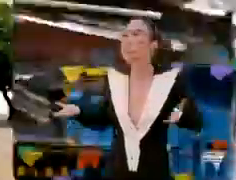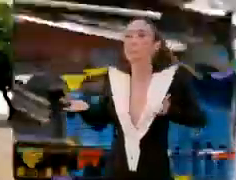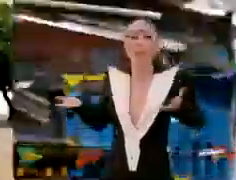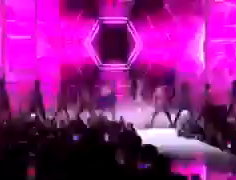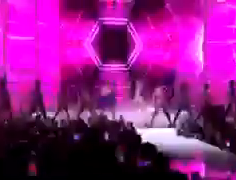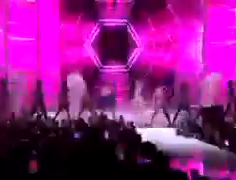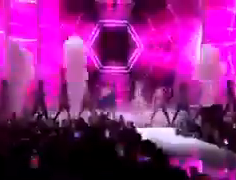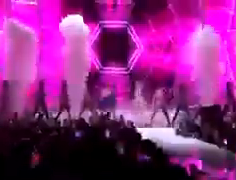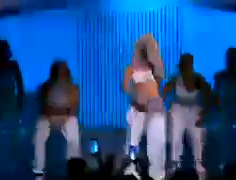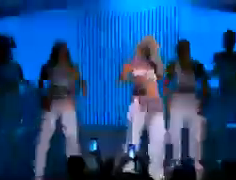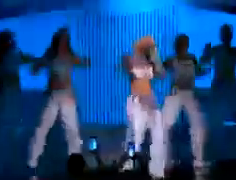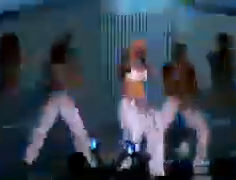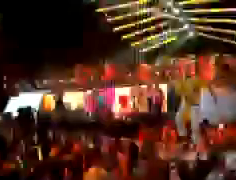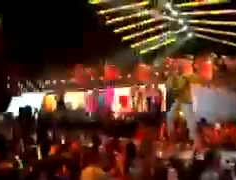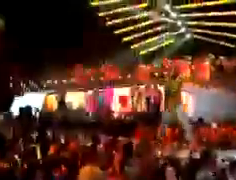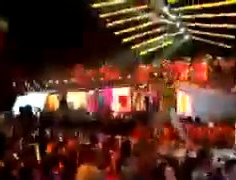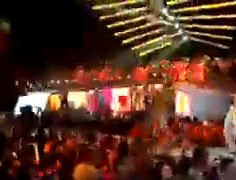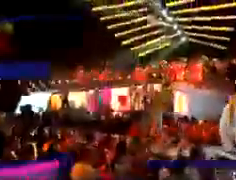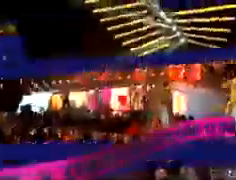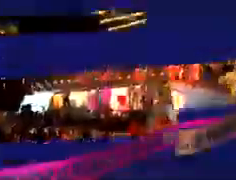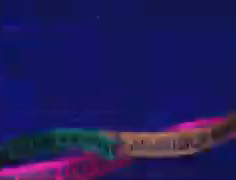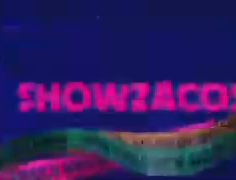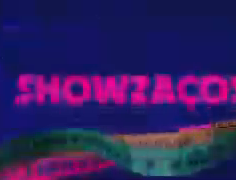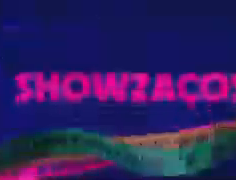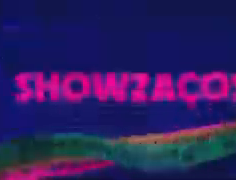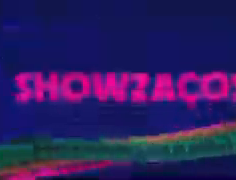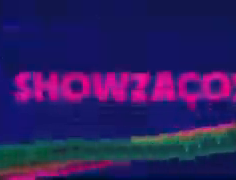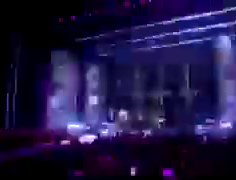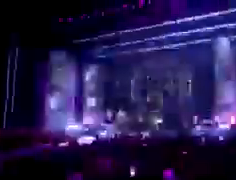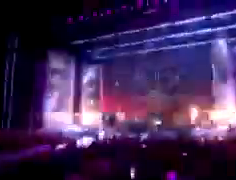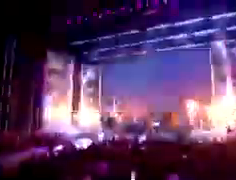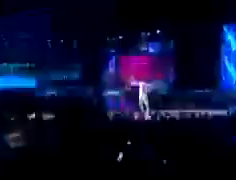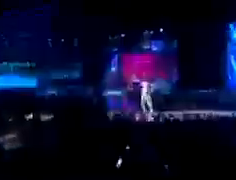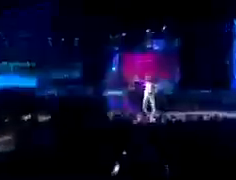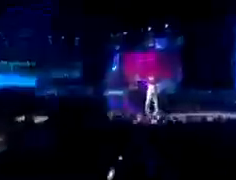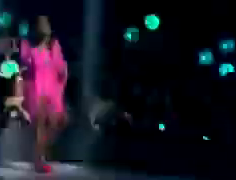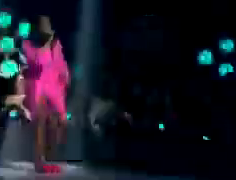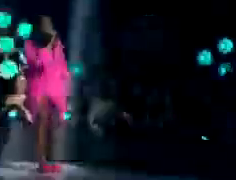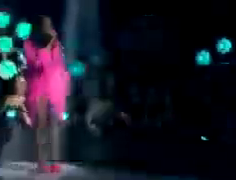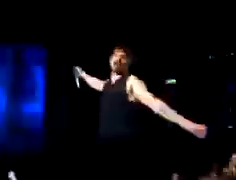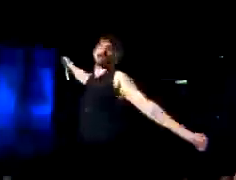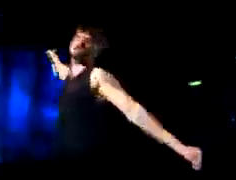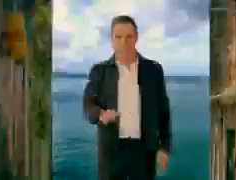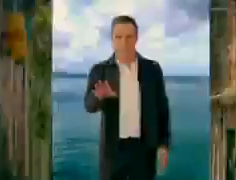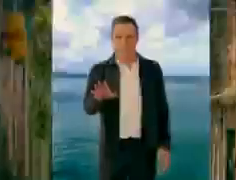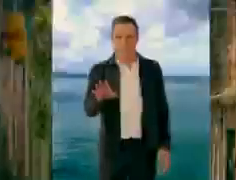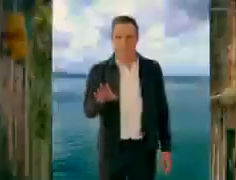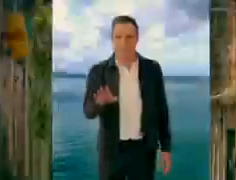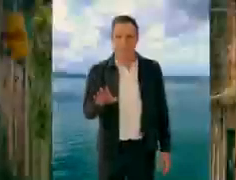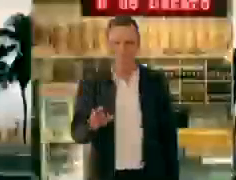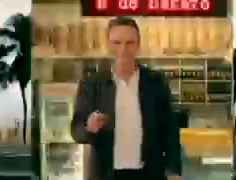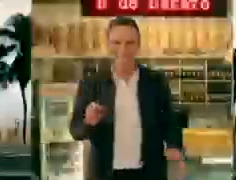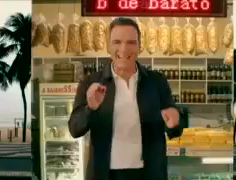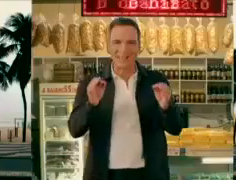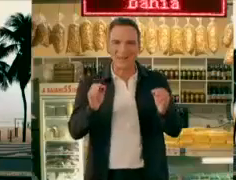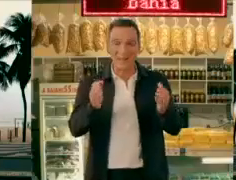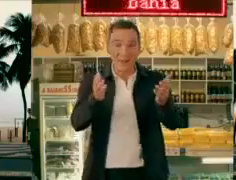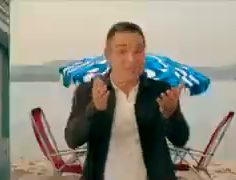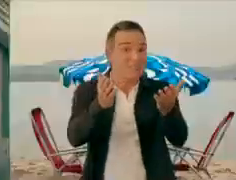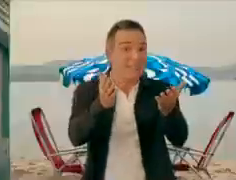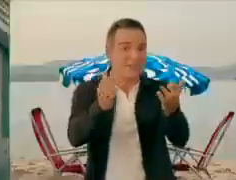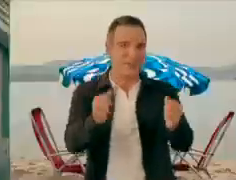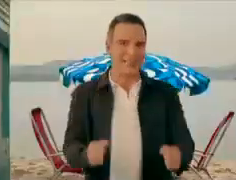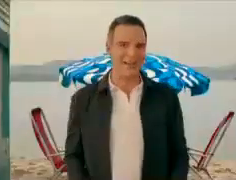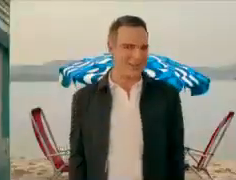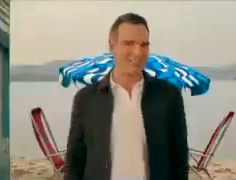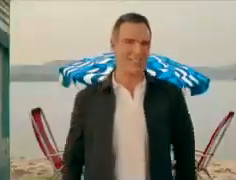sons e ritmos que mexem com a gente vão ser premiados no palco com um showzaço, um atrás do outro. E não é só isso não. Tem